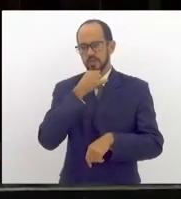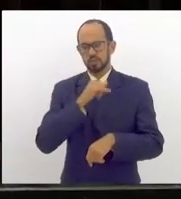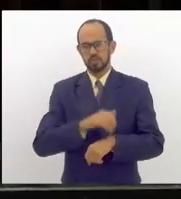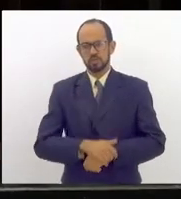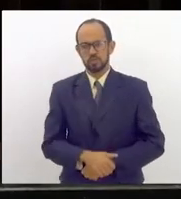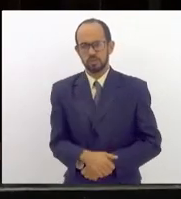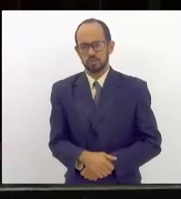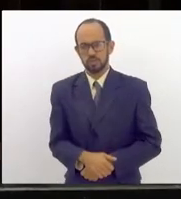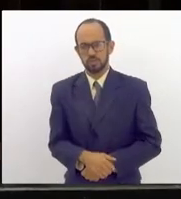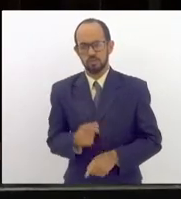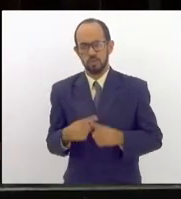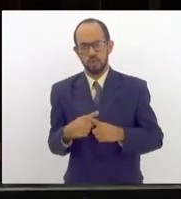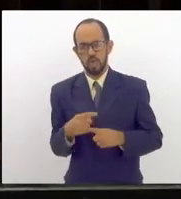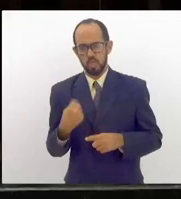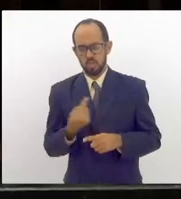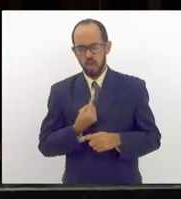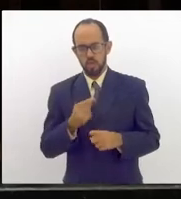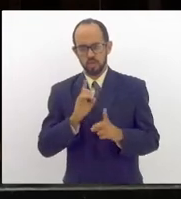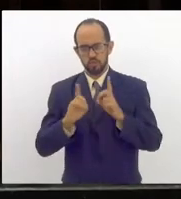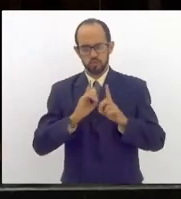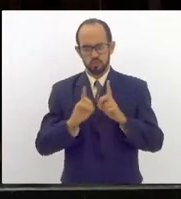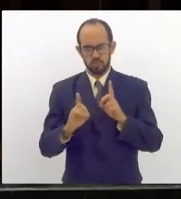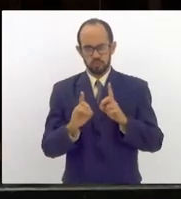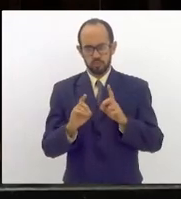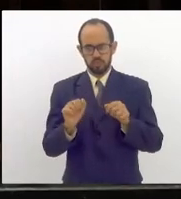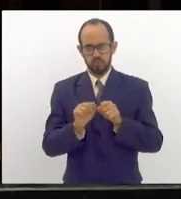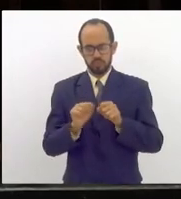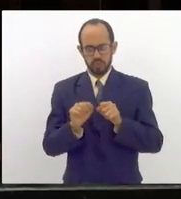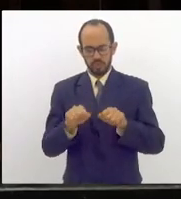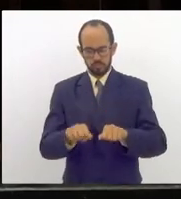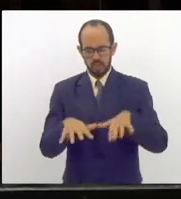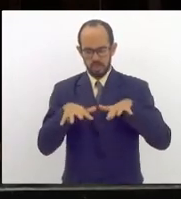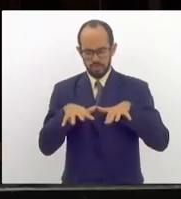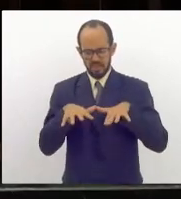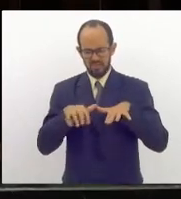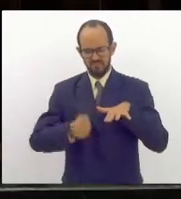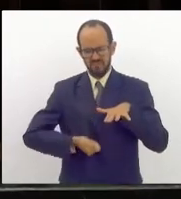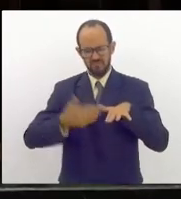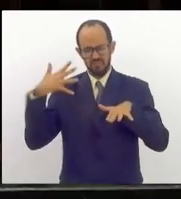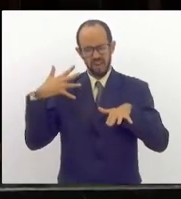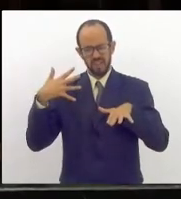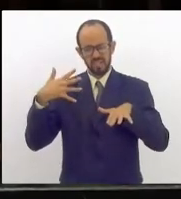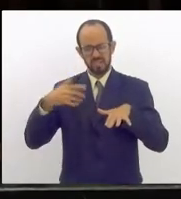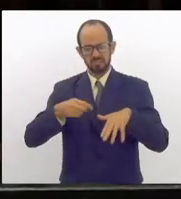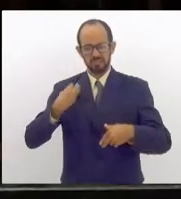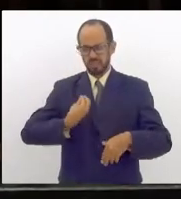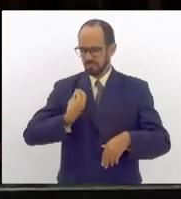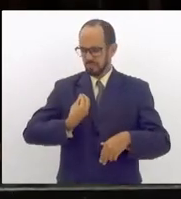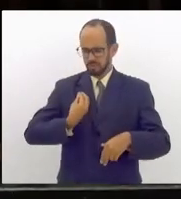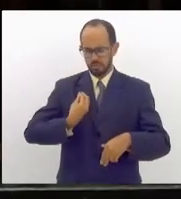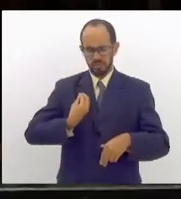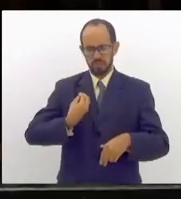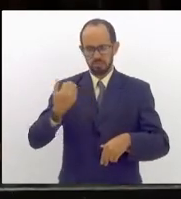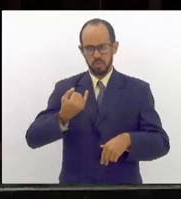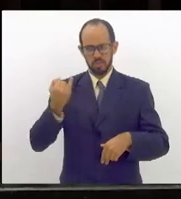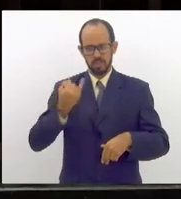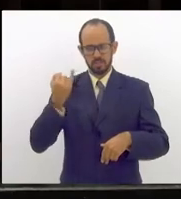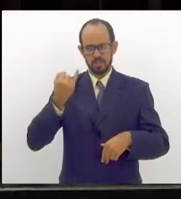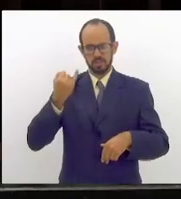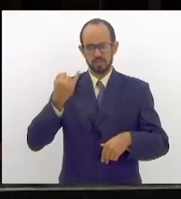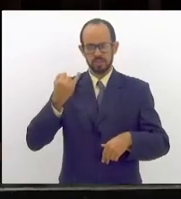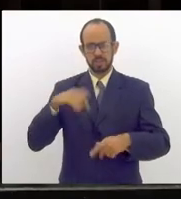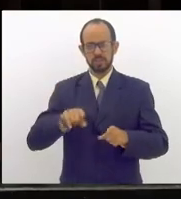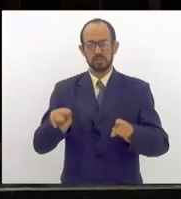porque nós debatemos fizemos grande assembleia grande participação E aí